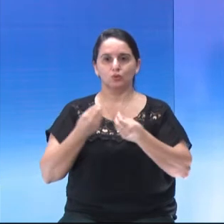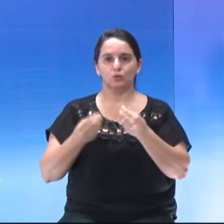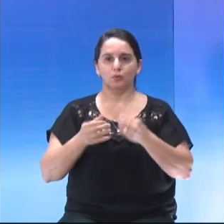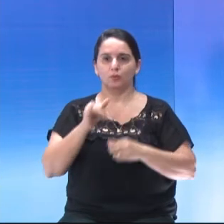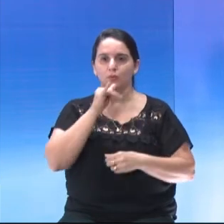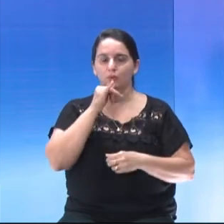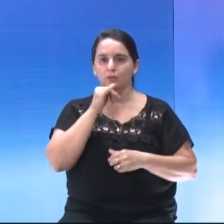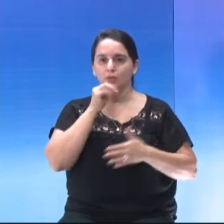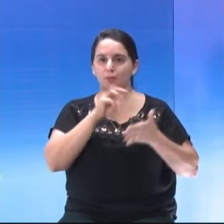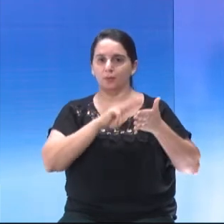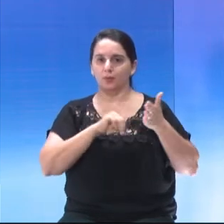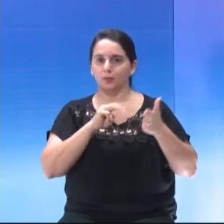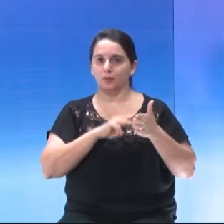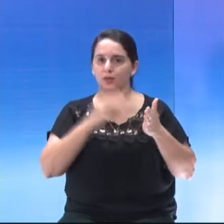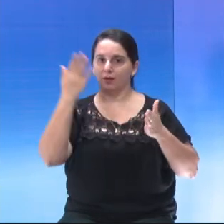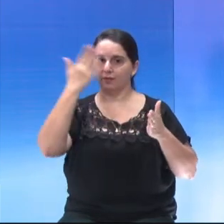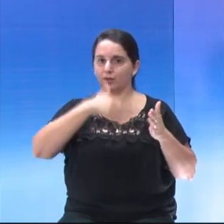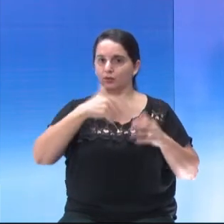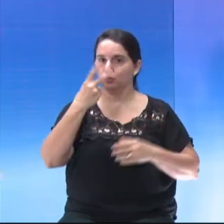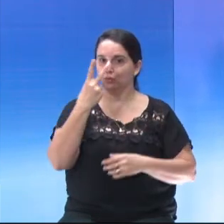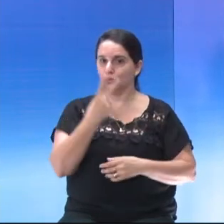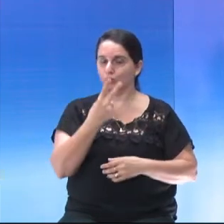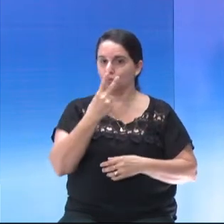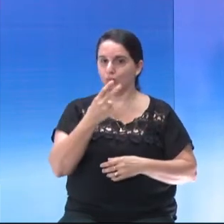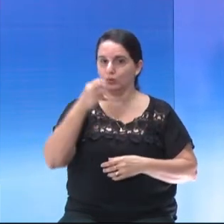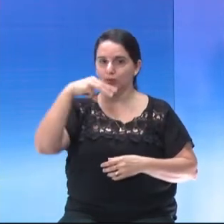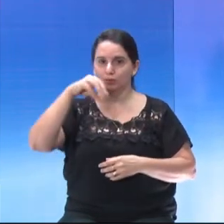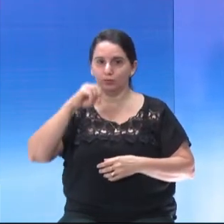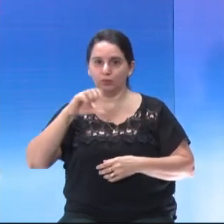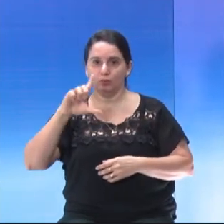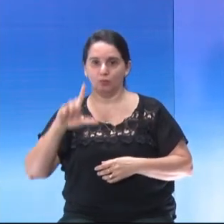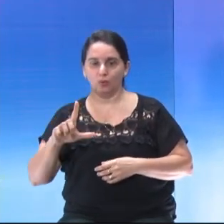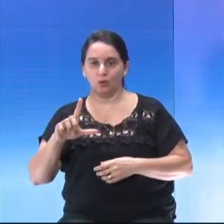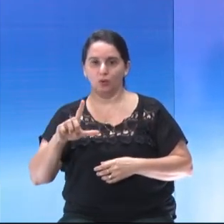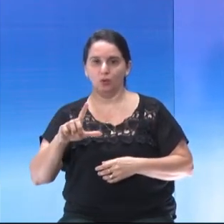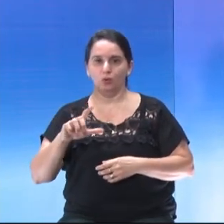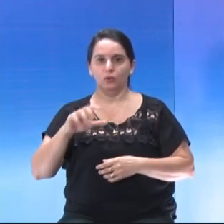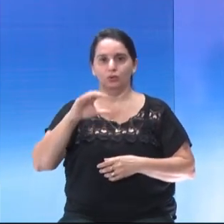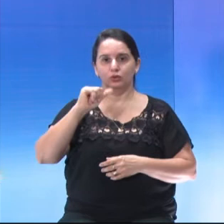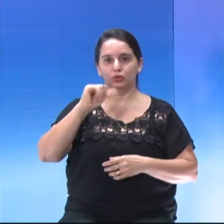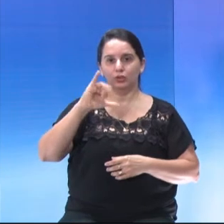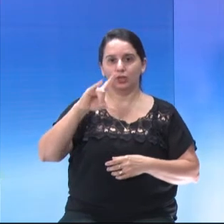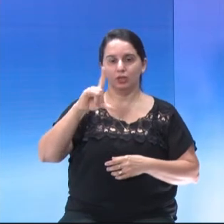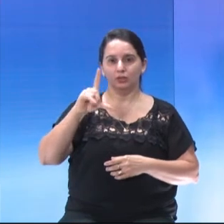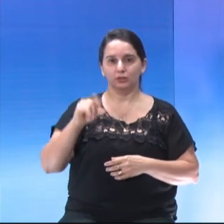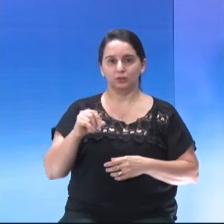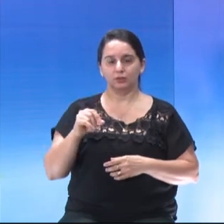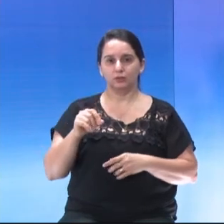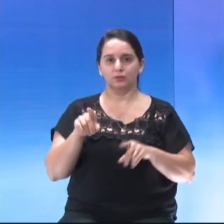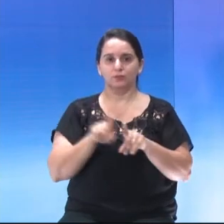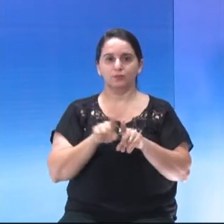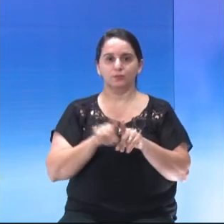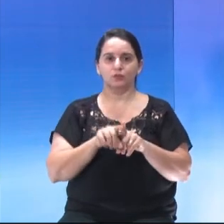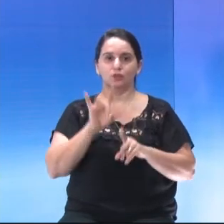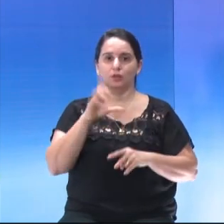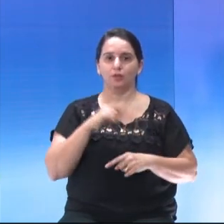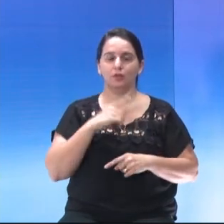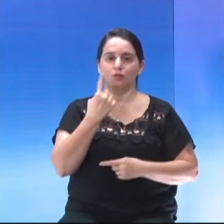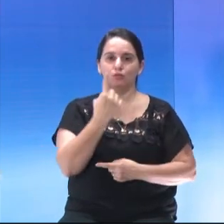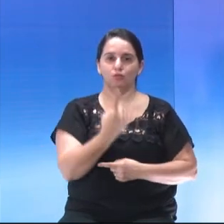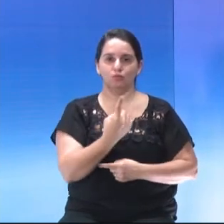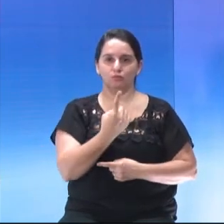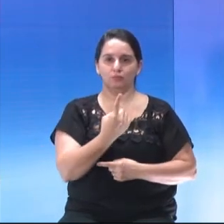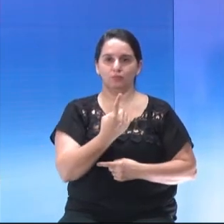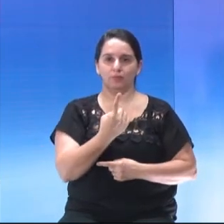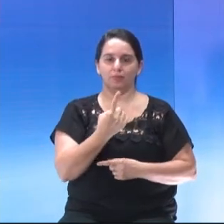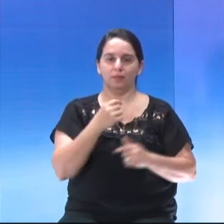equação modelo afirma que eu preciso de 2 mols, de 2 moléculas de ácido lático. E aqui na equação modelo eu tenho apenas 1. Então,